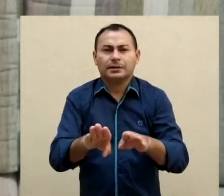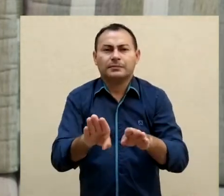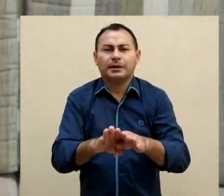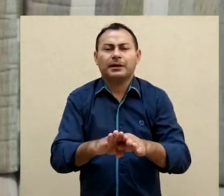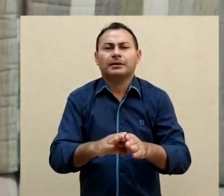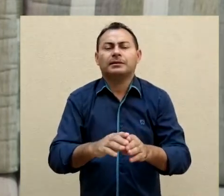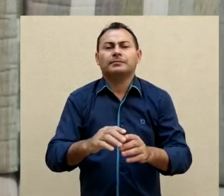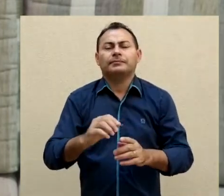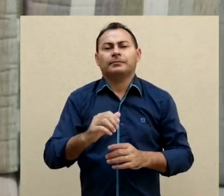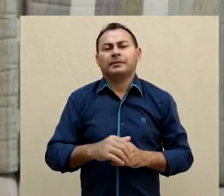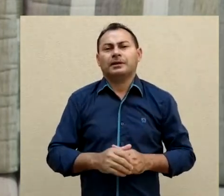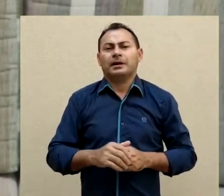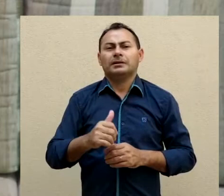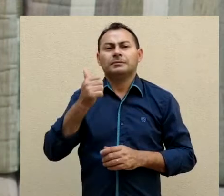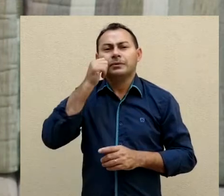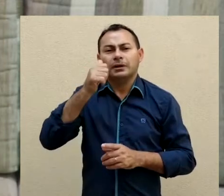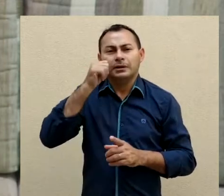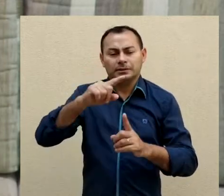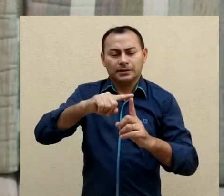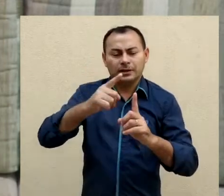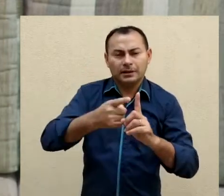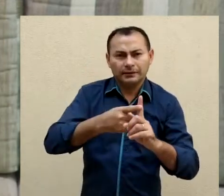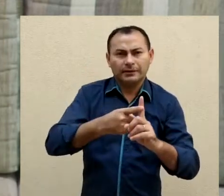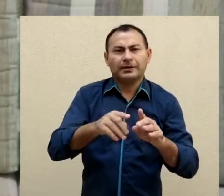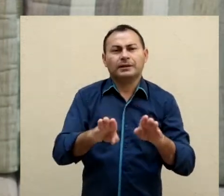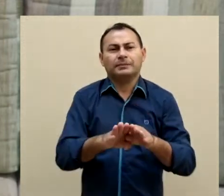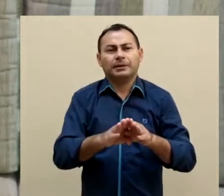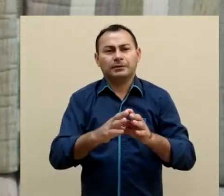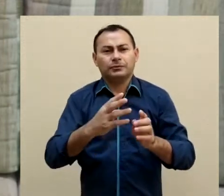gestantes, sobre as crianças que estão para nascer.